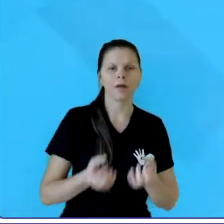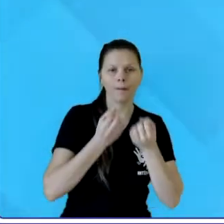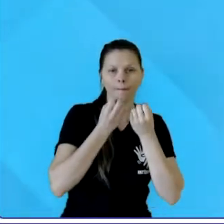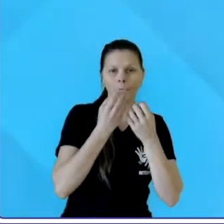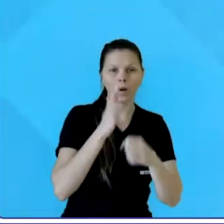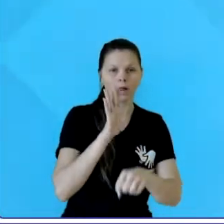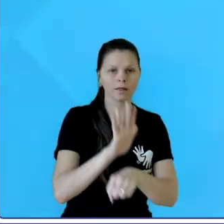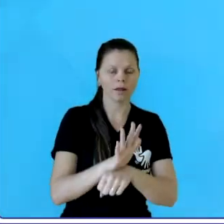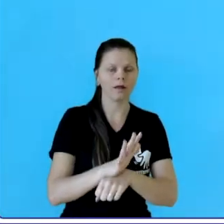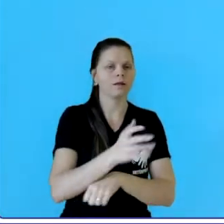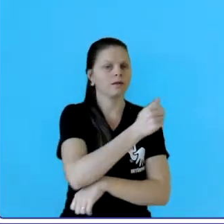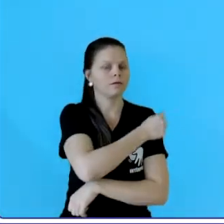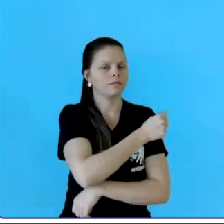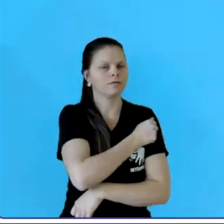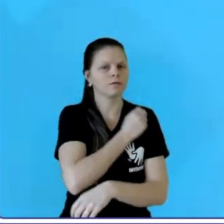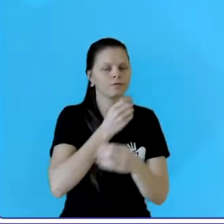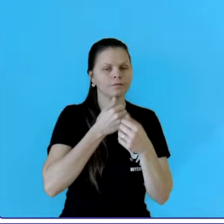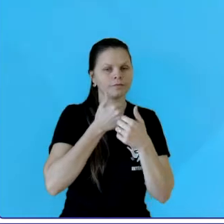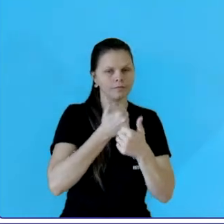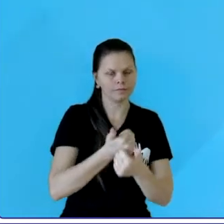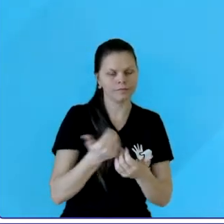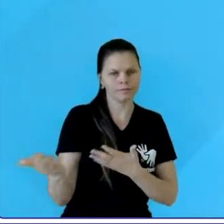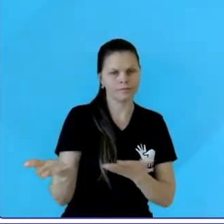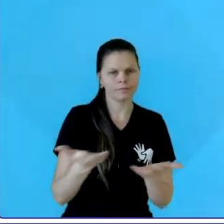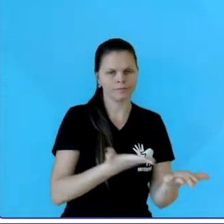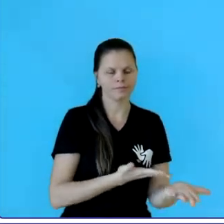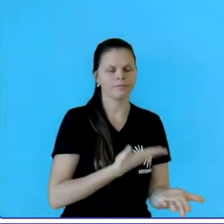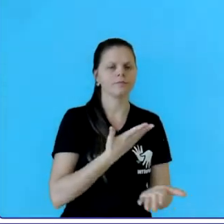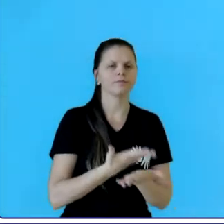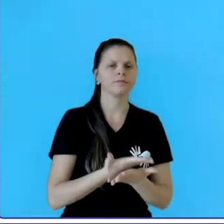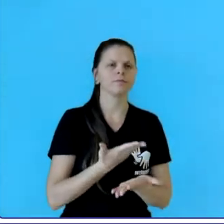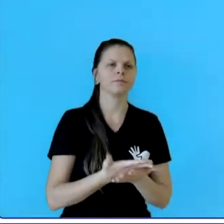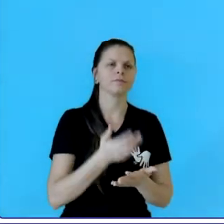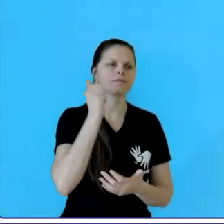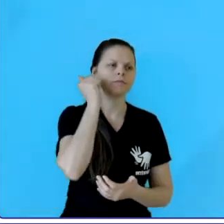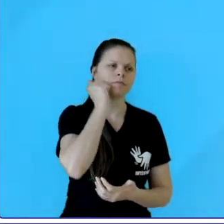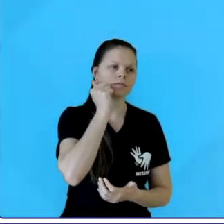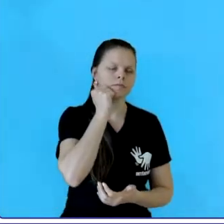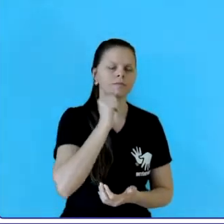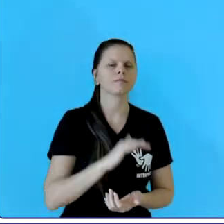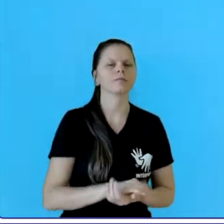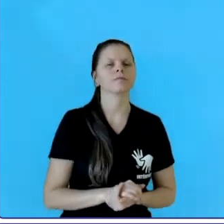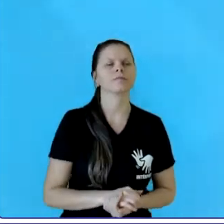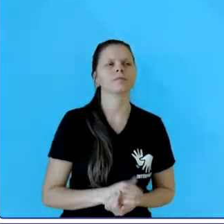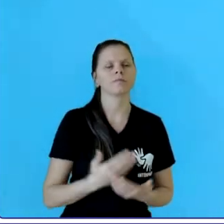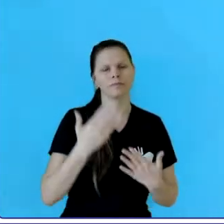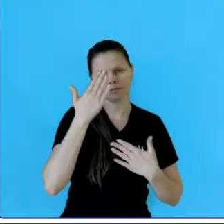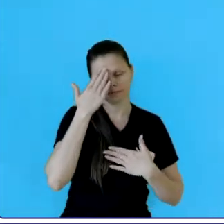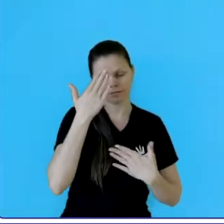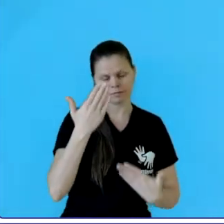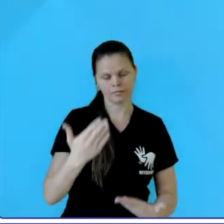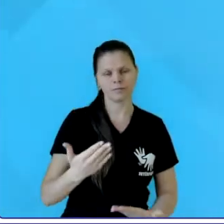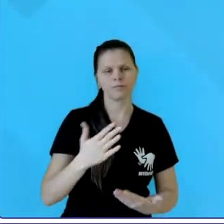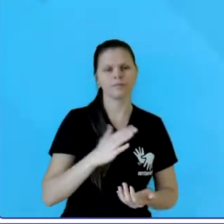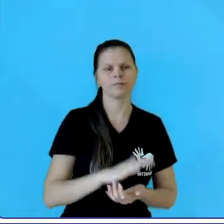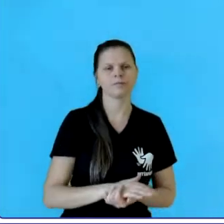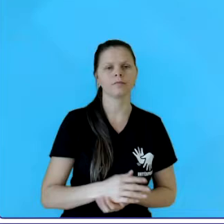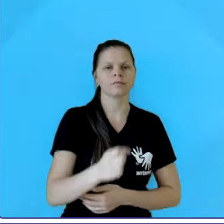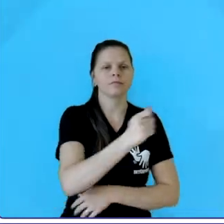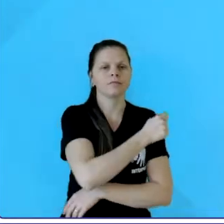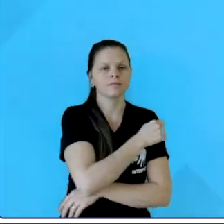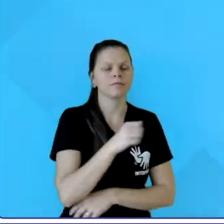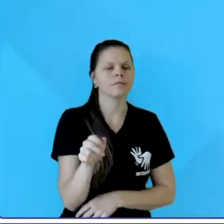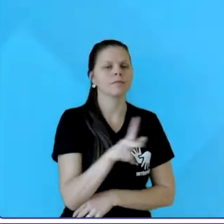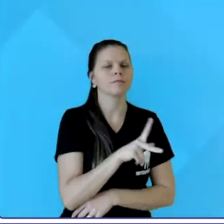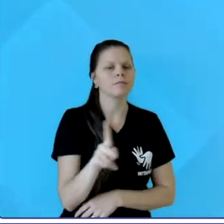Boa tarde, pessoal. Como vocês estão? Sejam bem-vindos a mais uma aula de ciências. Quero agradecer, aos alunos,